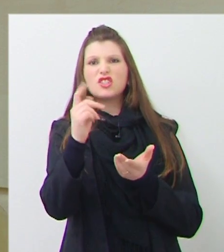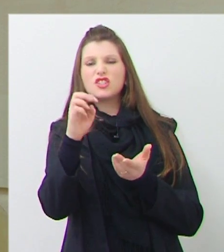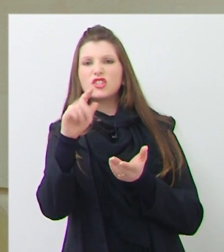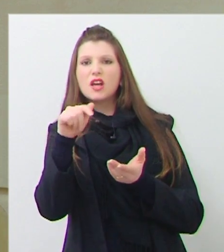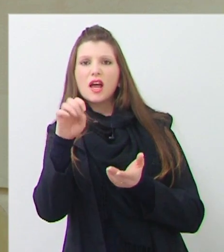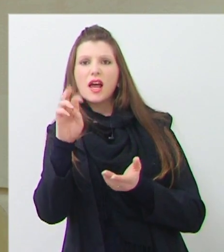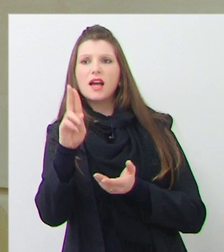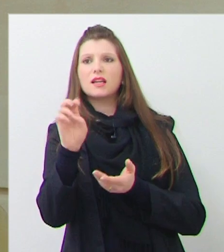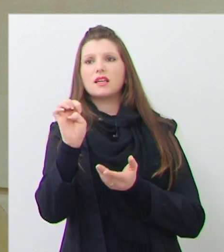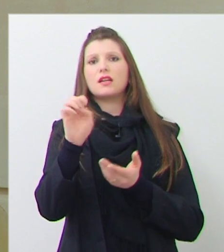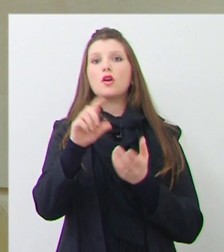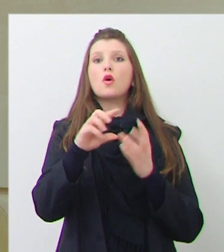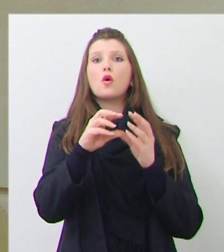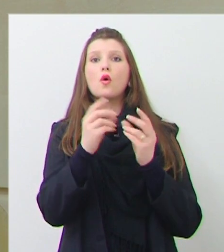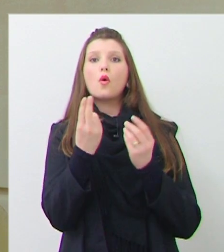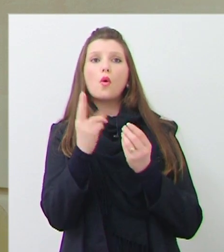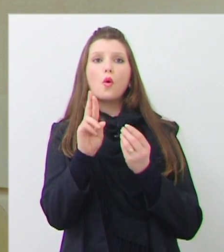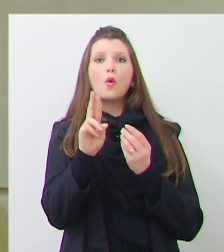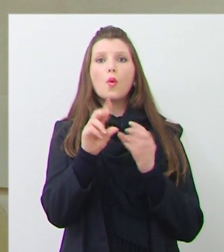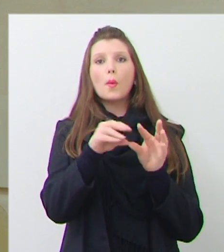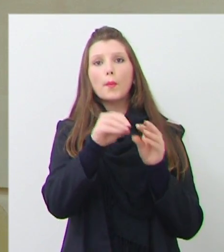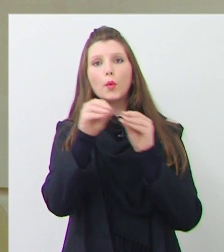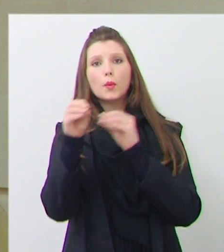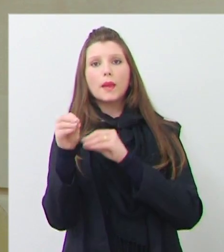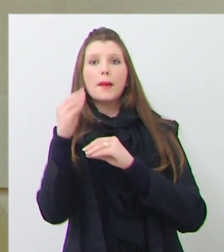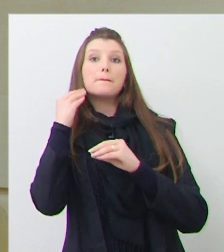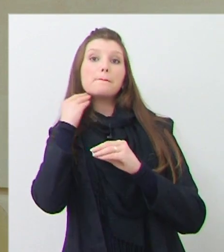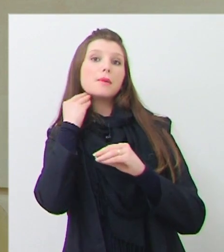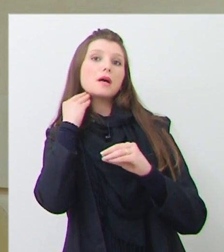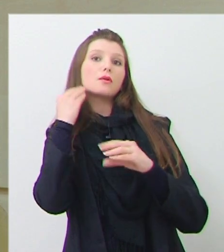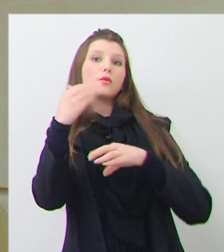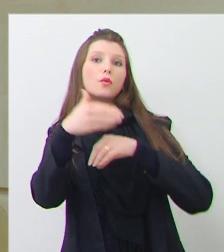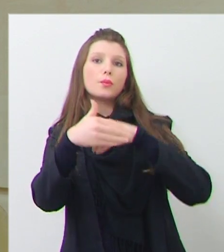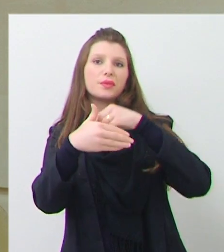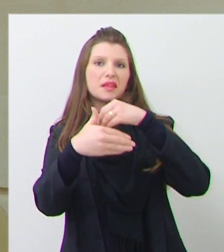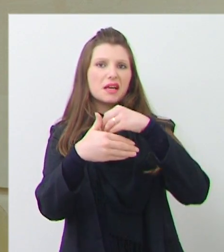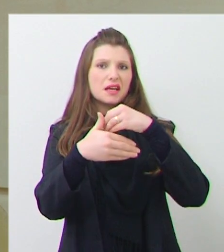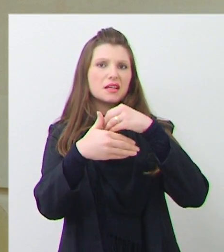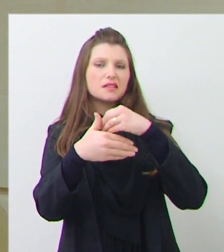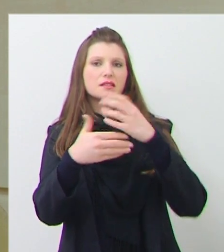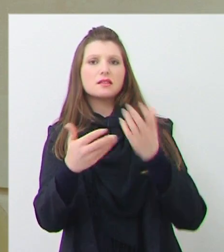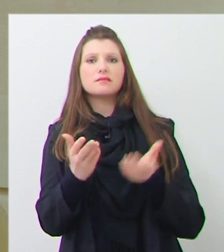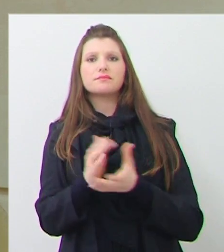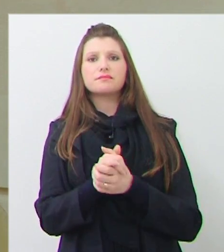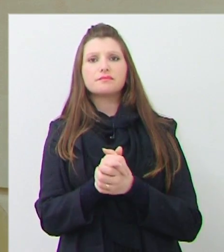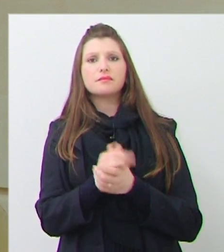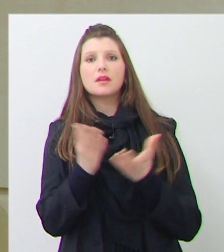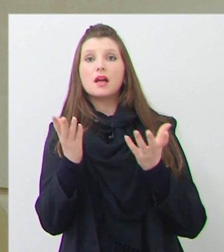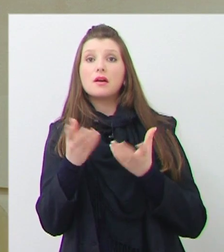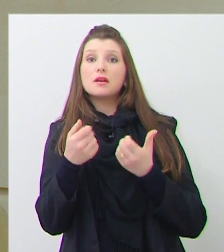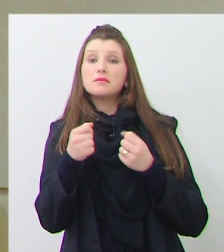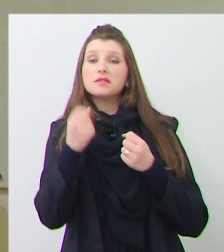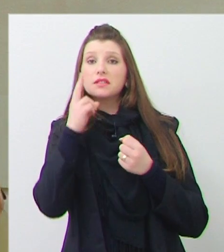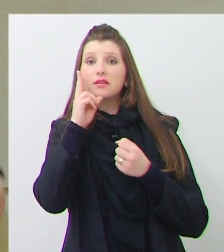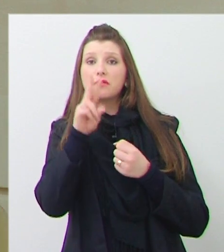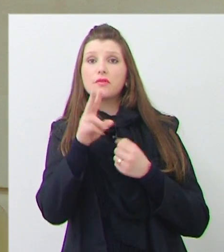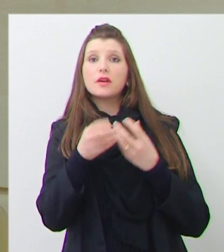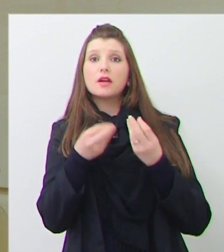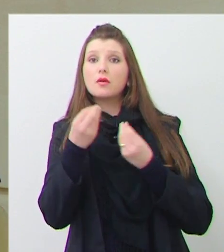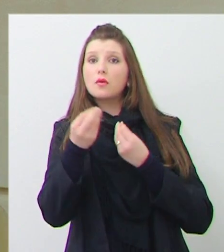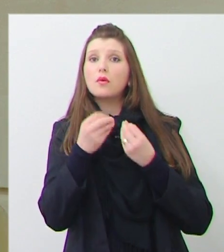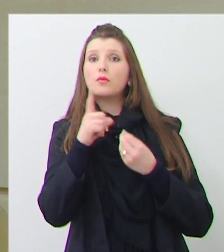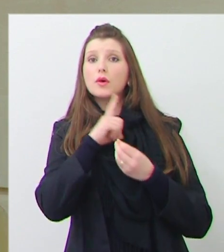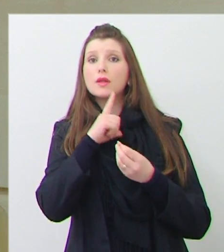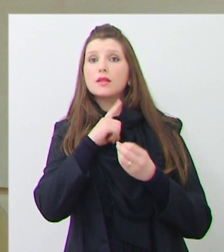para a Unesc. Por que esses valores não foram transferidos, então? Porque, de repente, não foram empenhados, e agora está apresentando a dívida. Acho que é muito importante essa